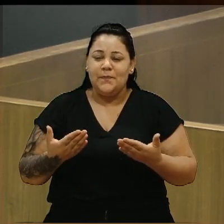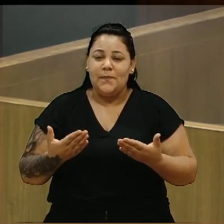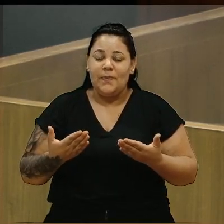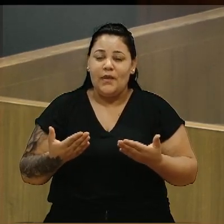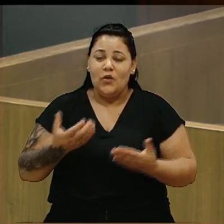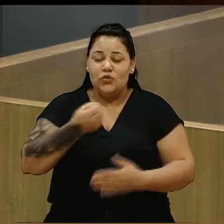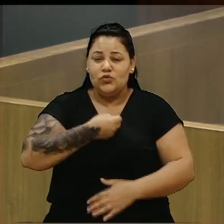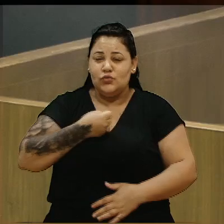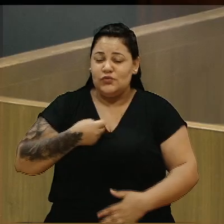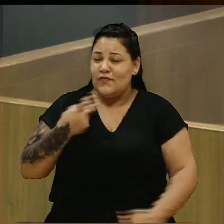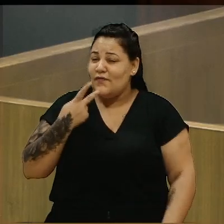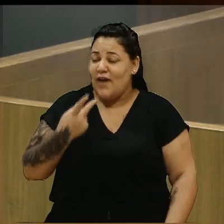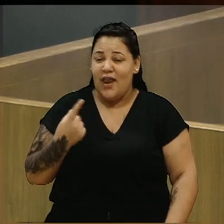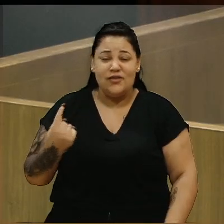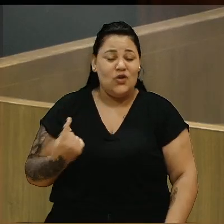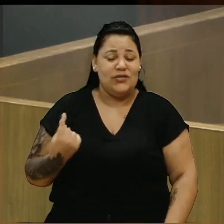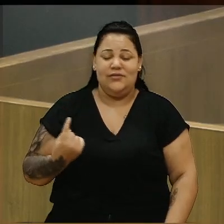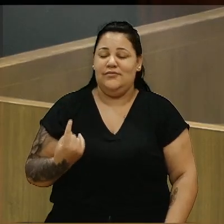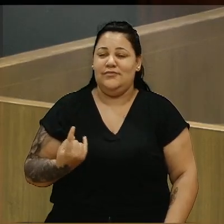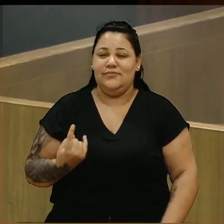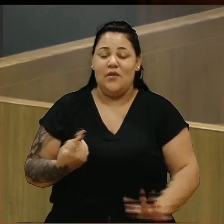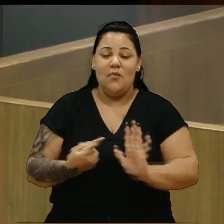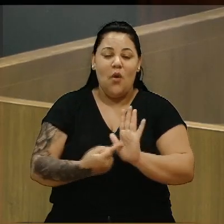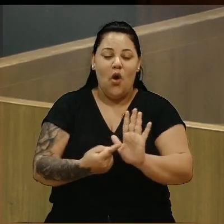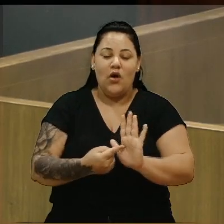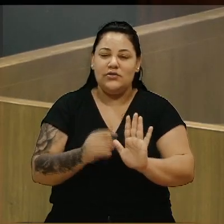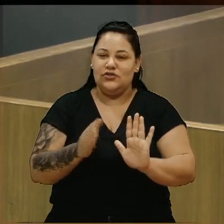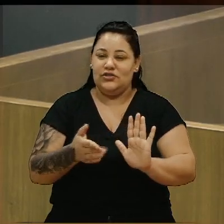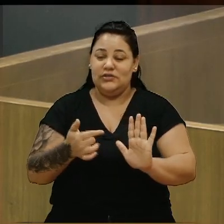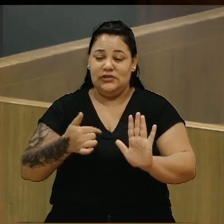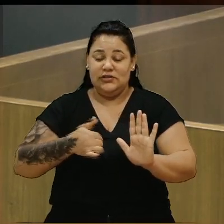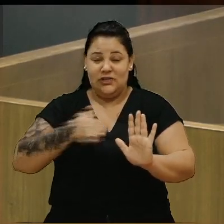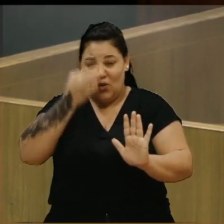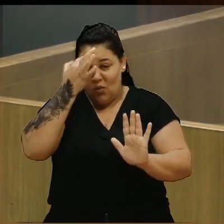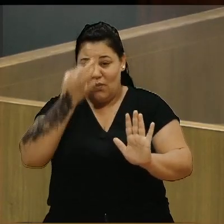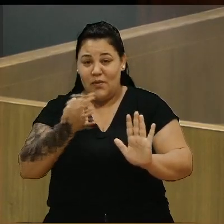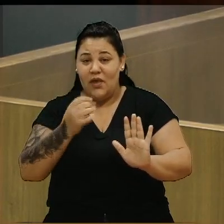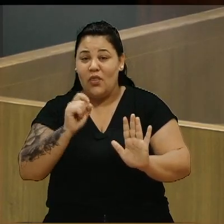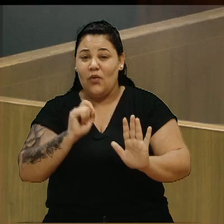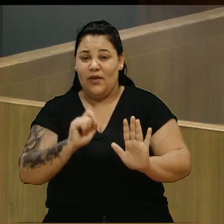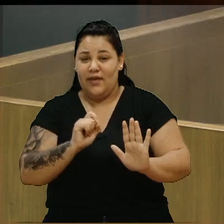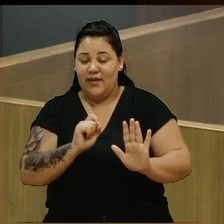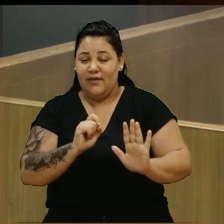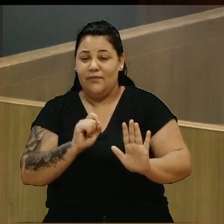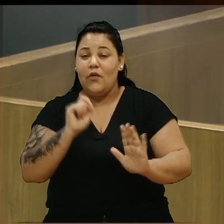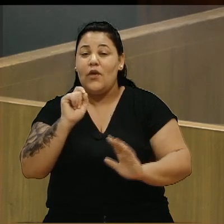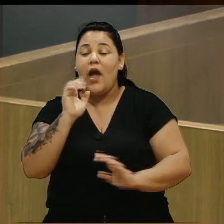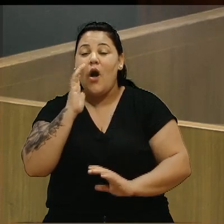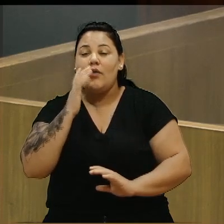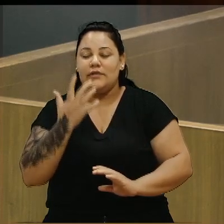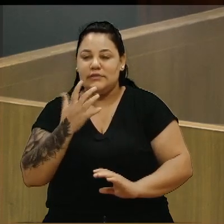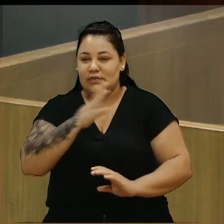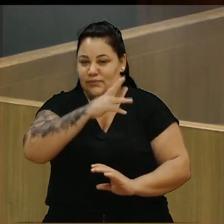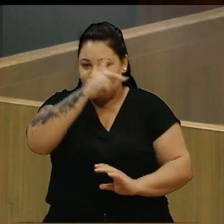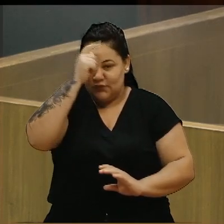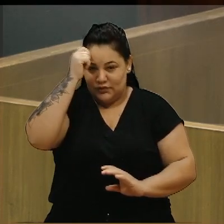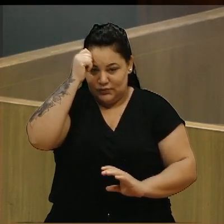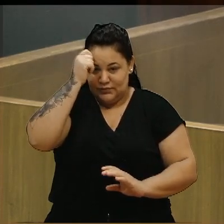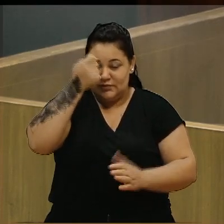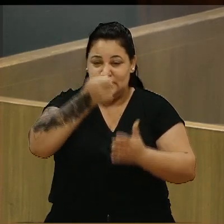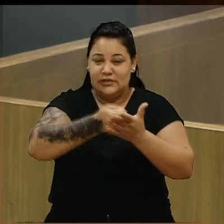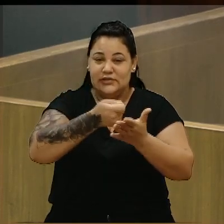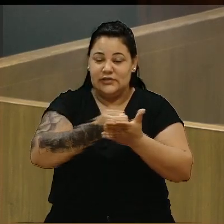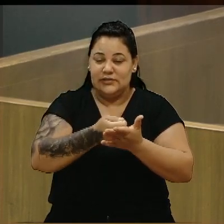números falam por si, senhores e senhoras. Em nosso entendimento, seria muito mais plausível a prefeitura buscar R$90